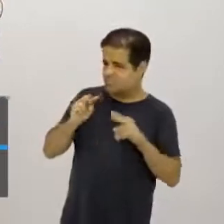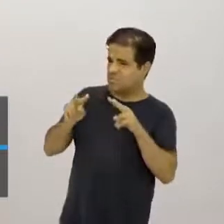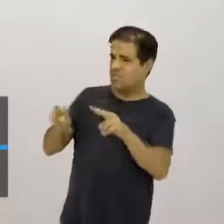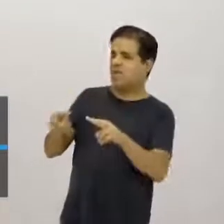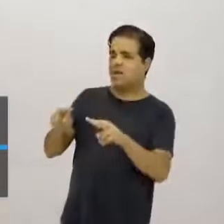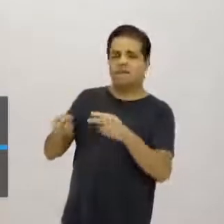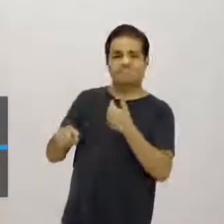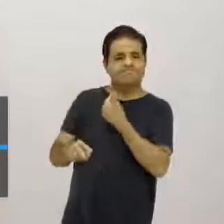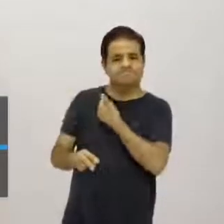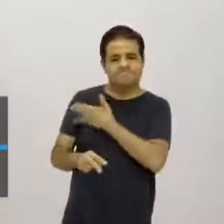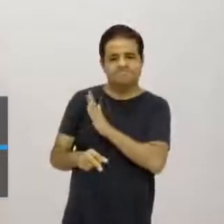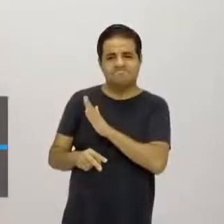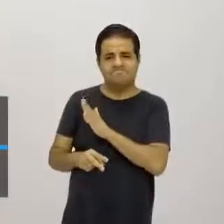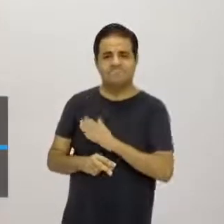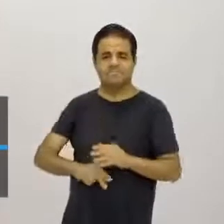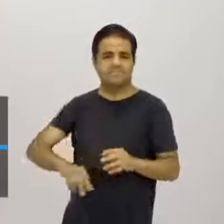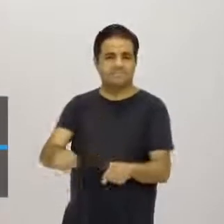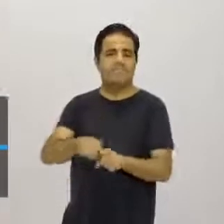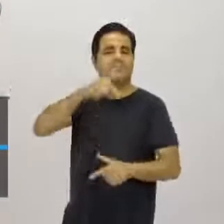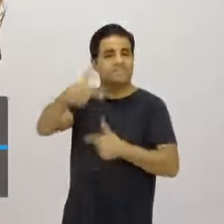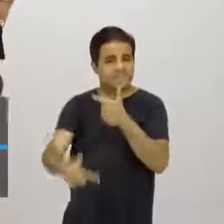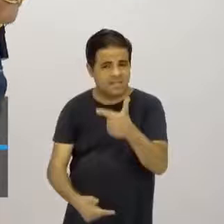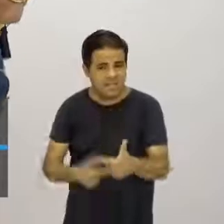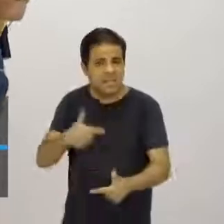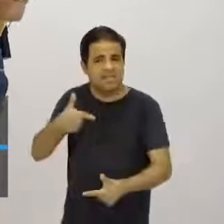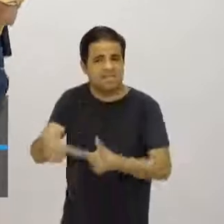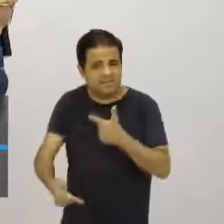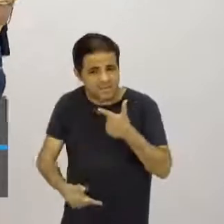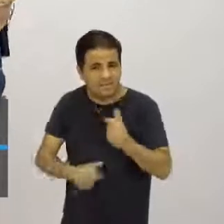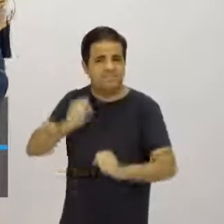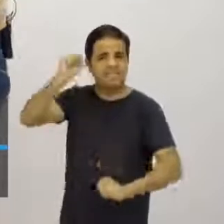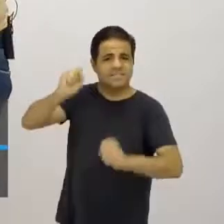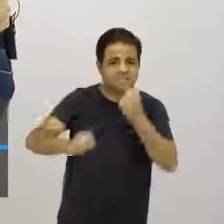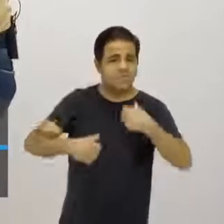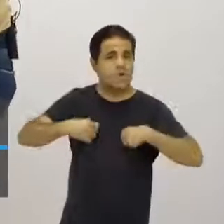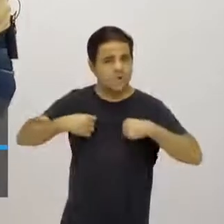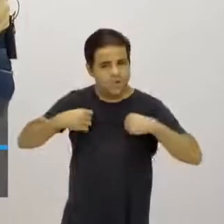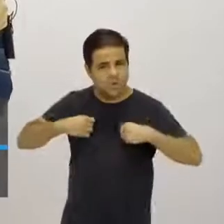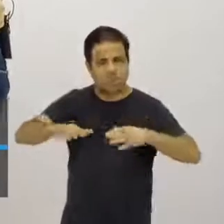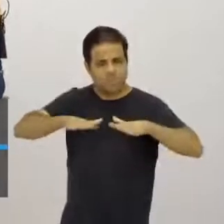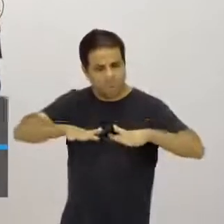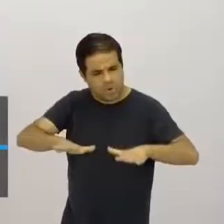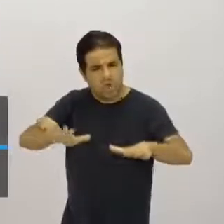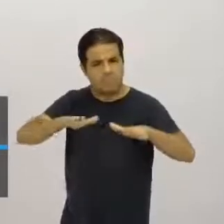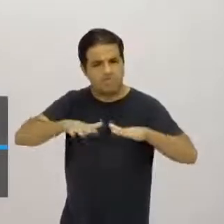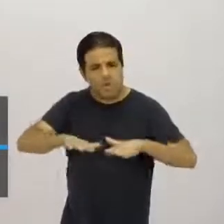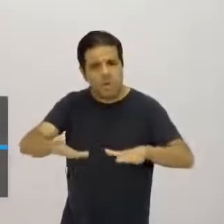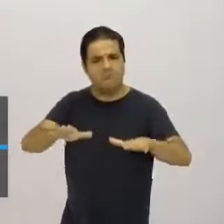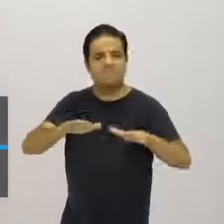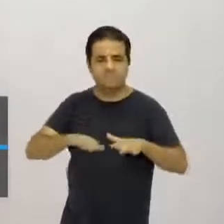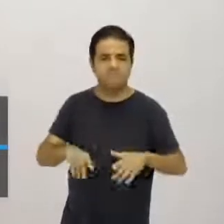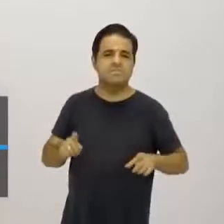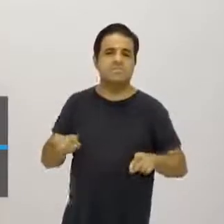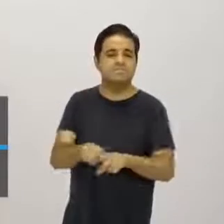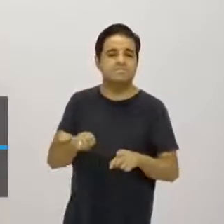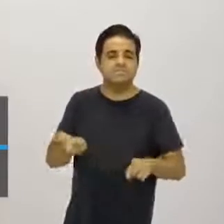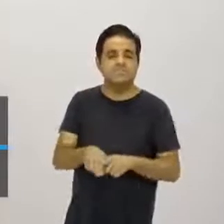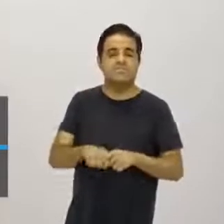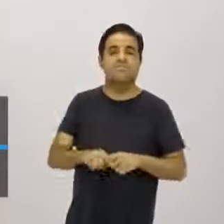aparência, a gente vê aqui a questão do trabalho que eles fazem da indústria têxtil, mas